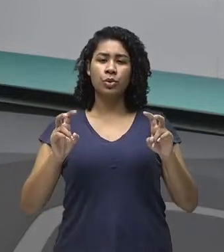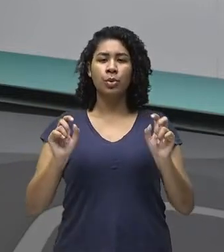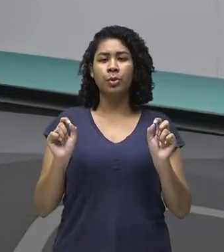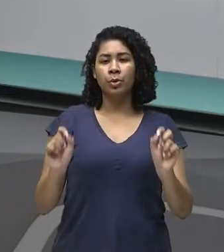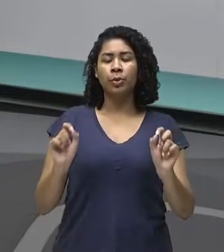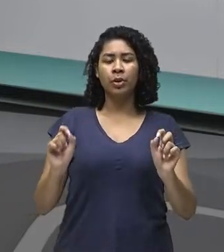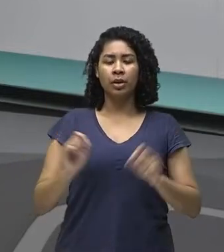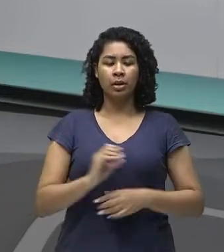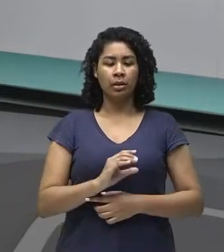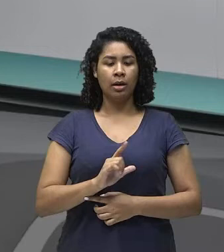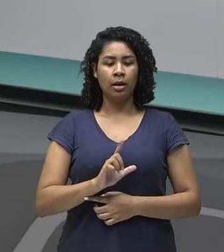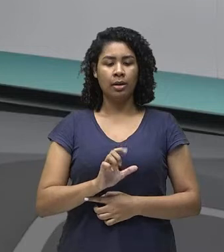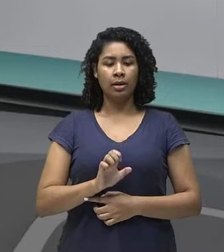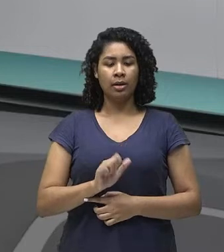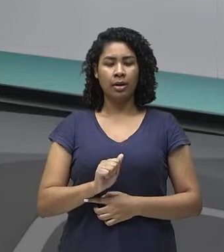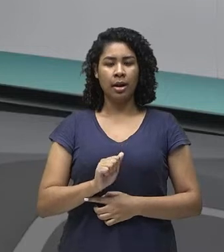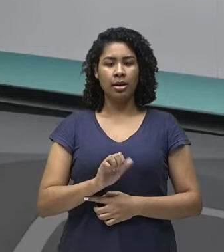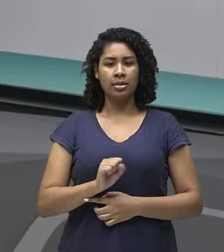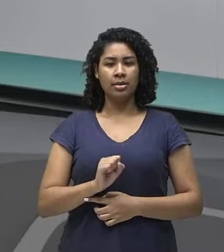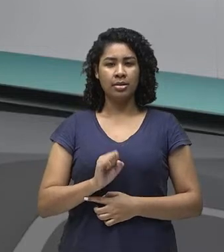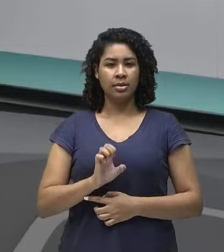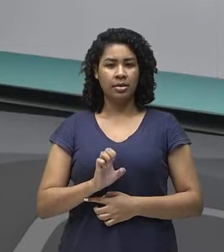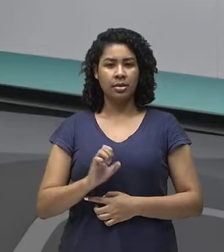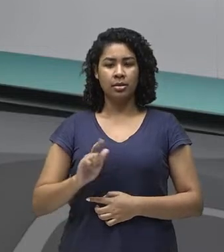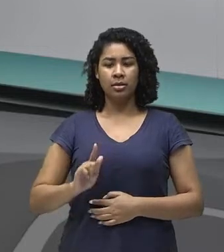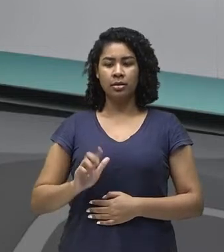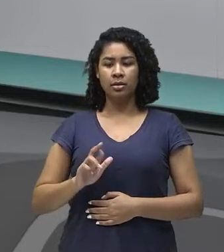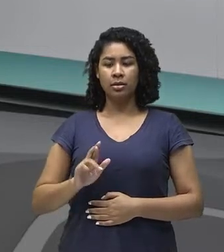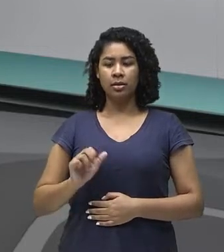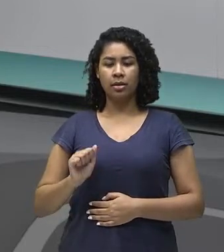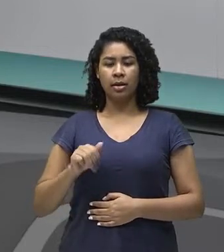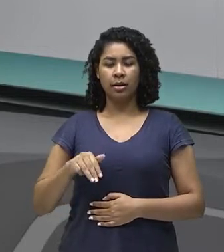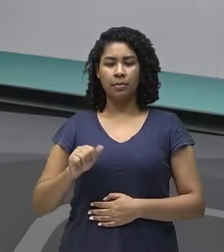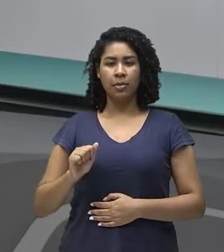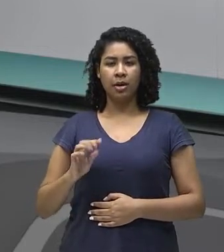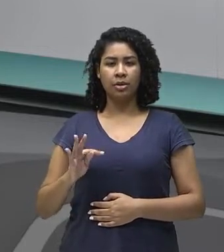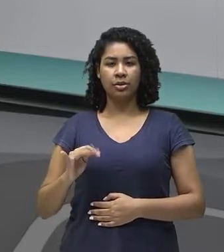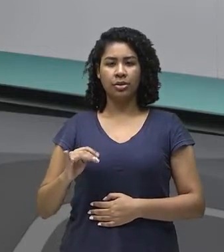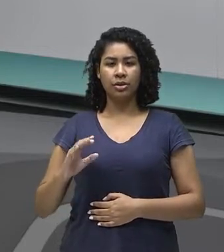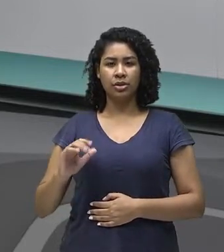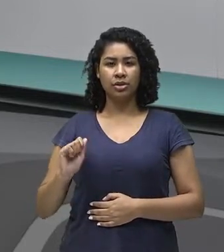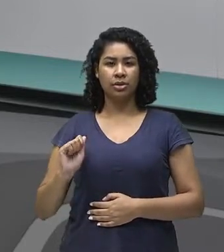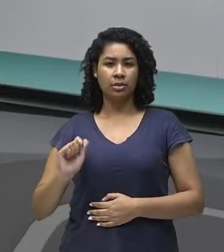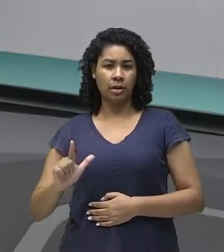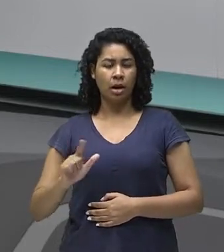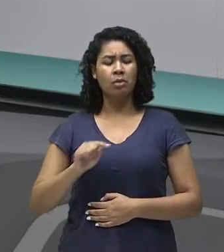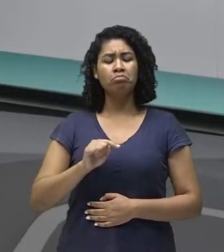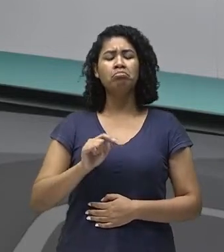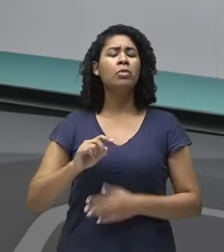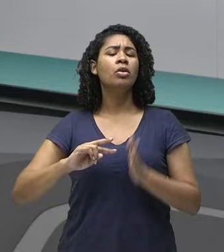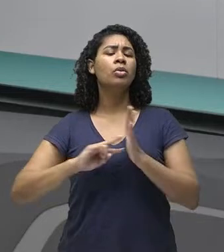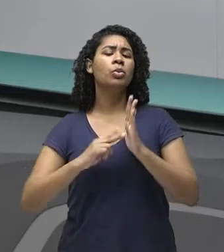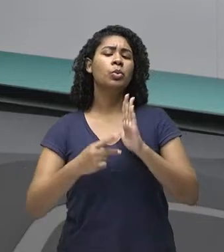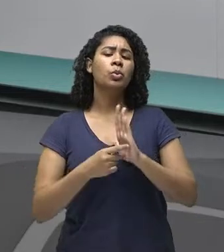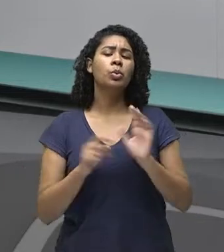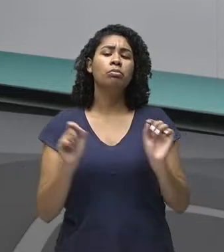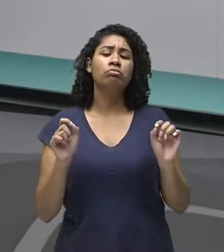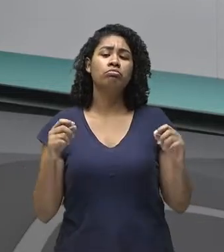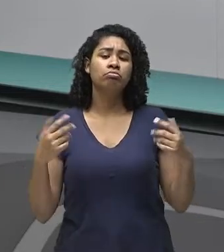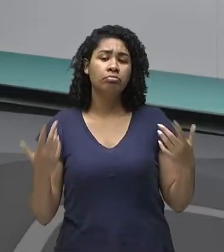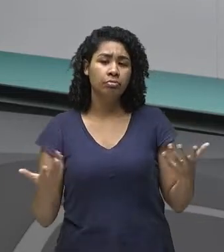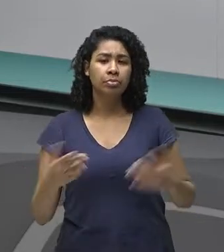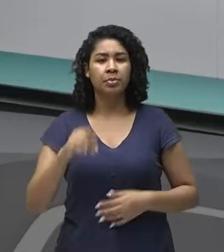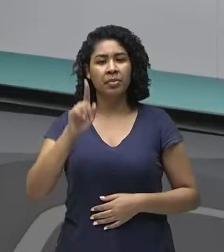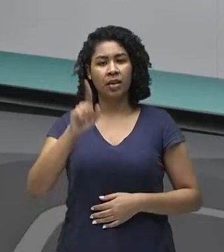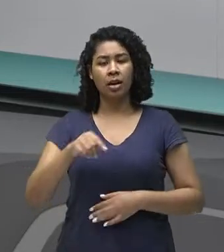gramatical. Porque hoje nós vamos aprender sobre uma classe gramatical, né? Mas o que então é uma classe gramatical? São